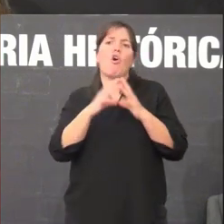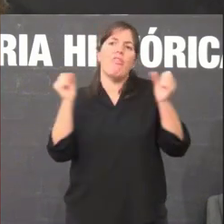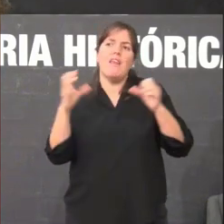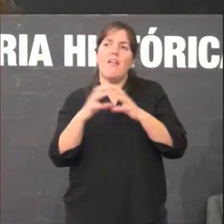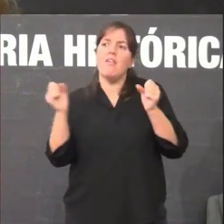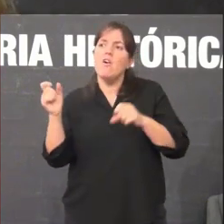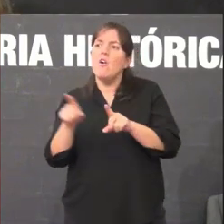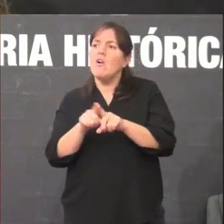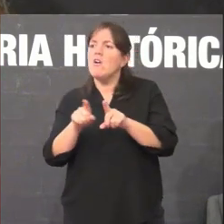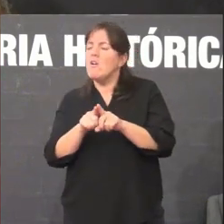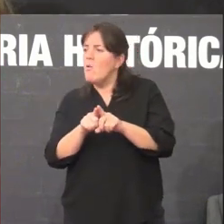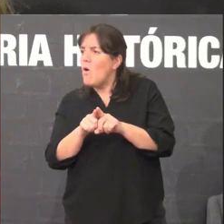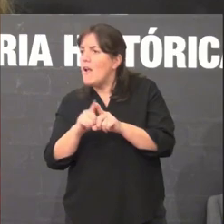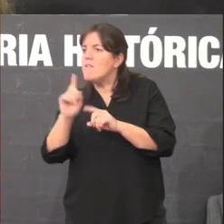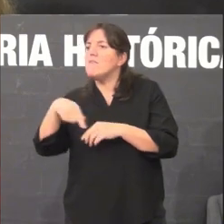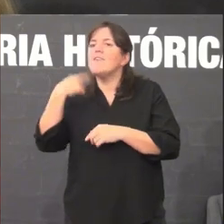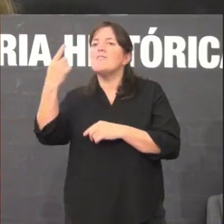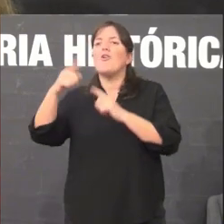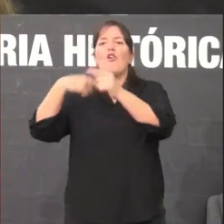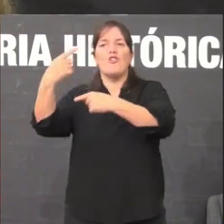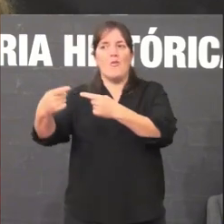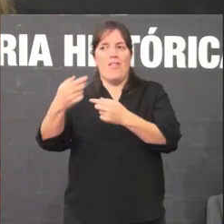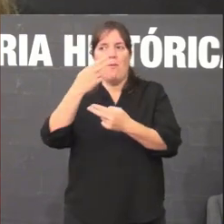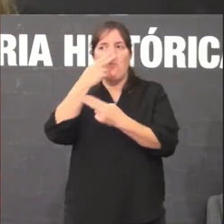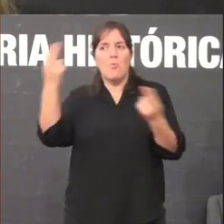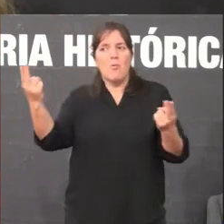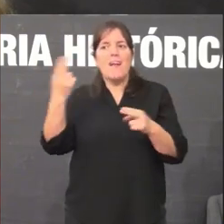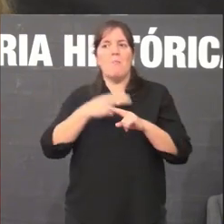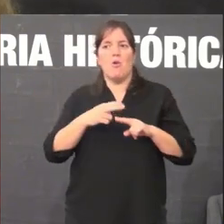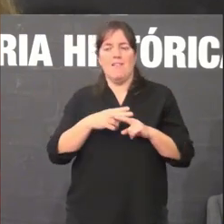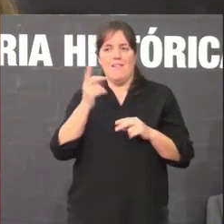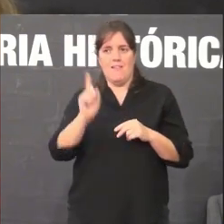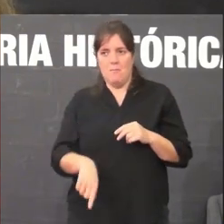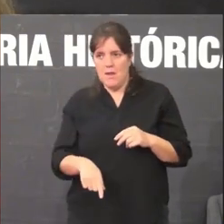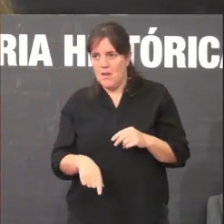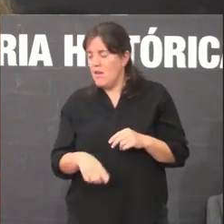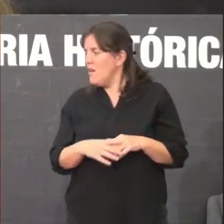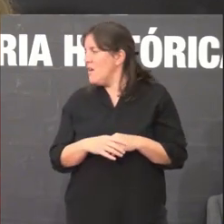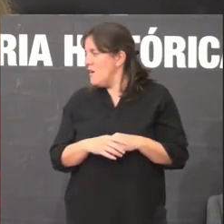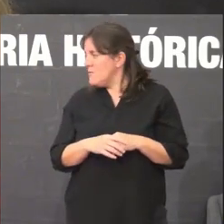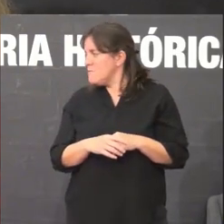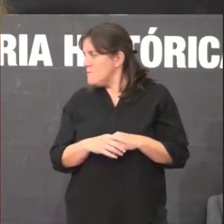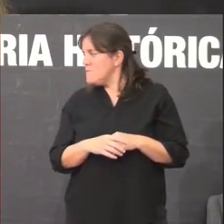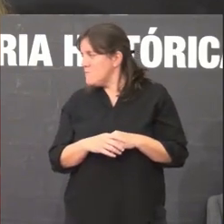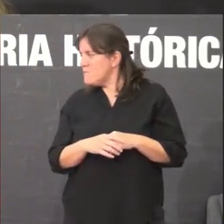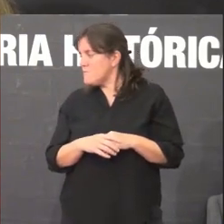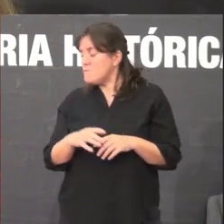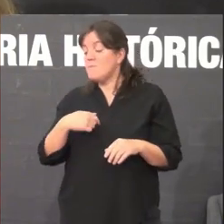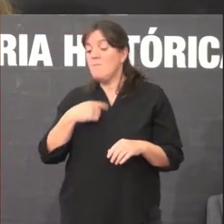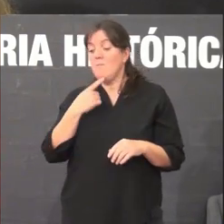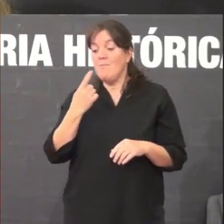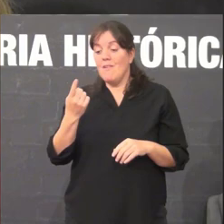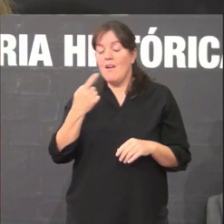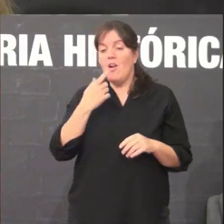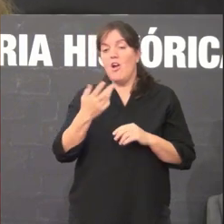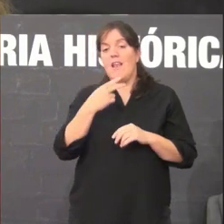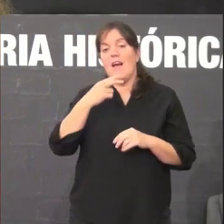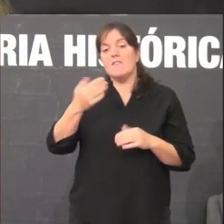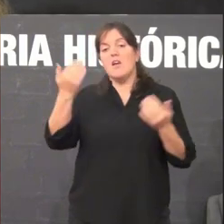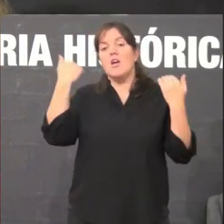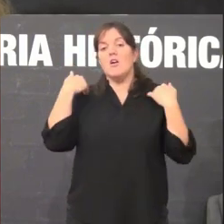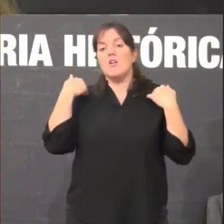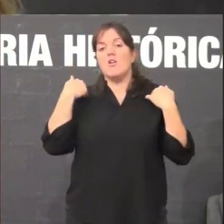uma função pública e política. Por um lado, a recusa da discussão ética-política sobre a Guerra Civil